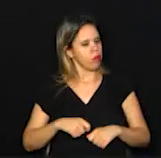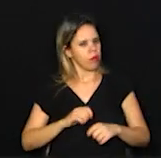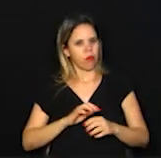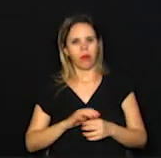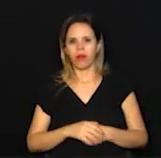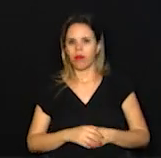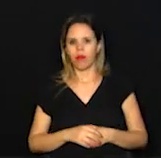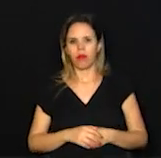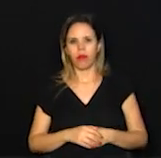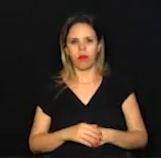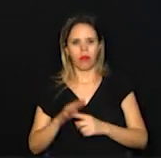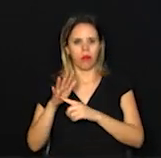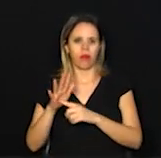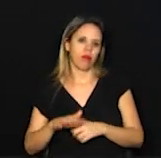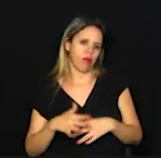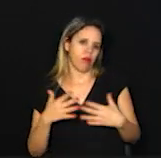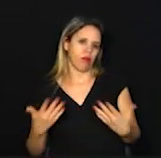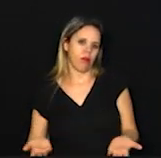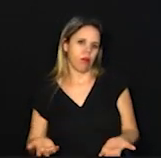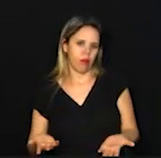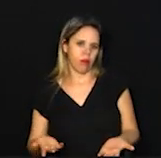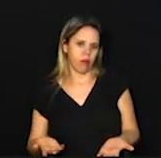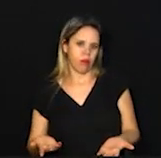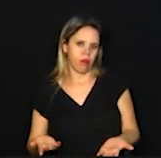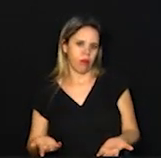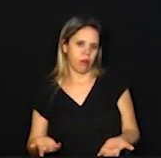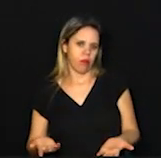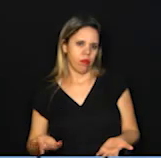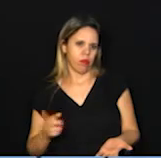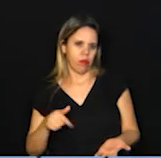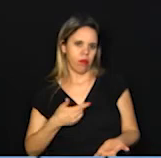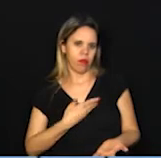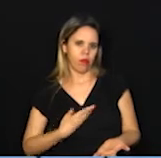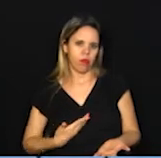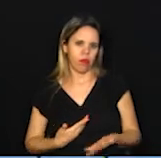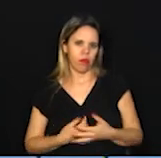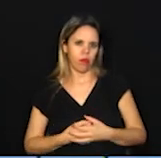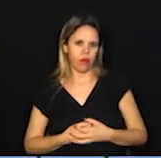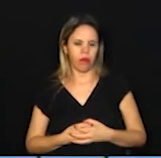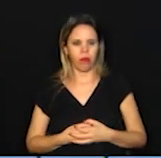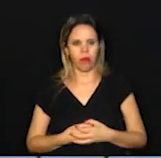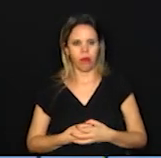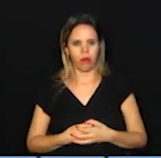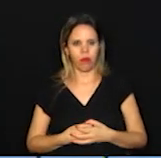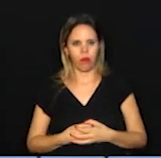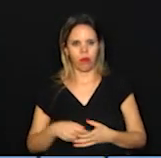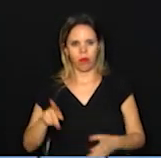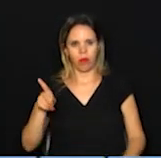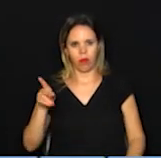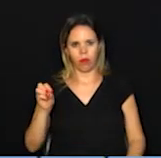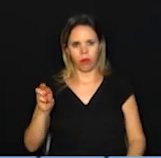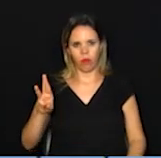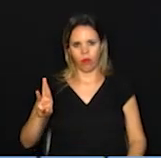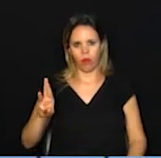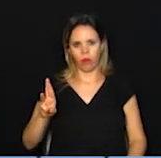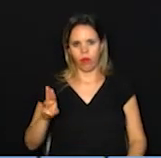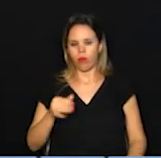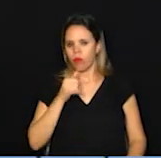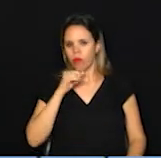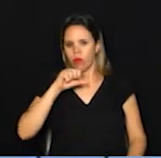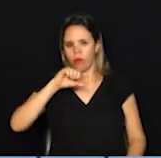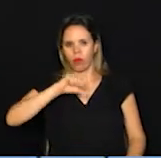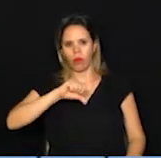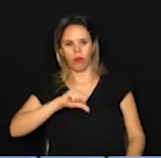derrotá-lo, derrubá-lo, né? Através de um golpe de Estado. Para Pomar, o mau exemplo da